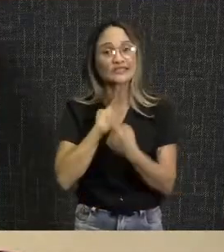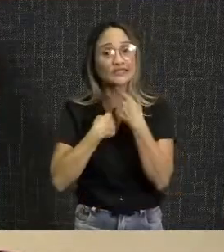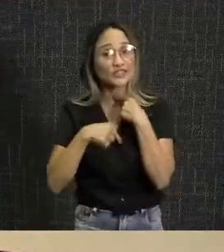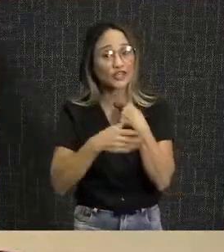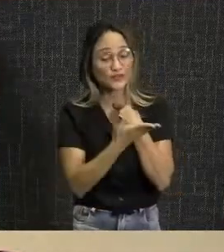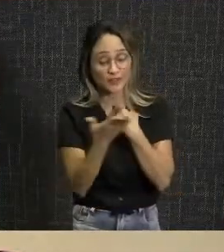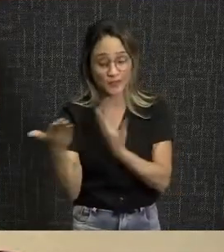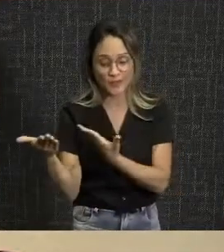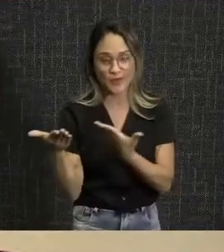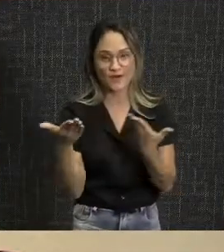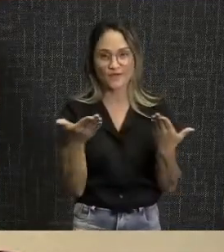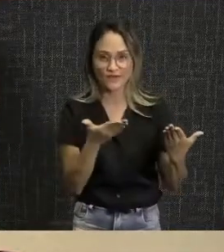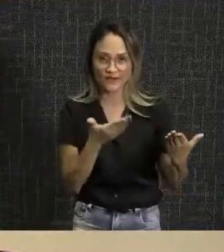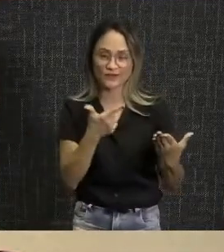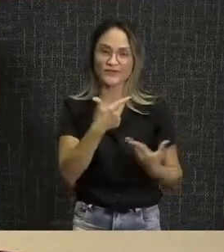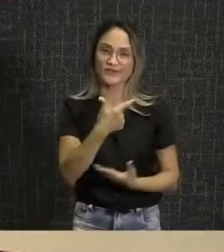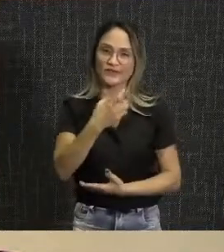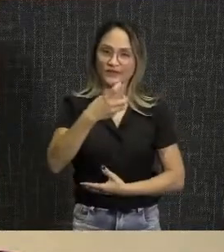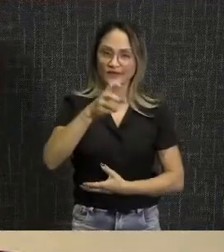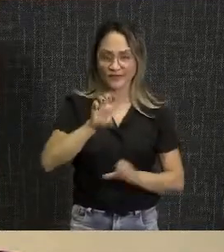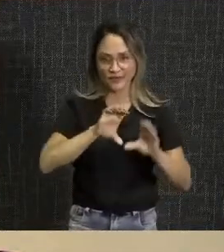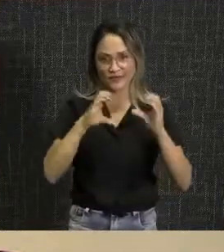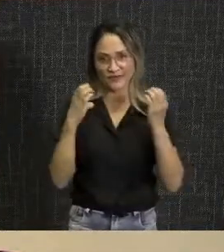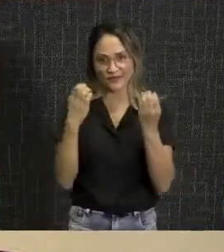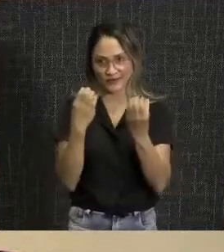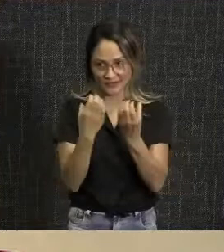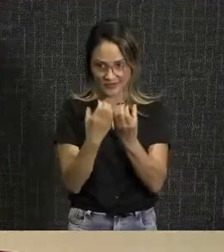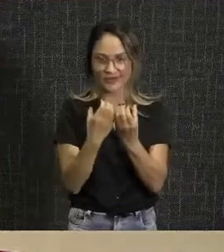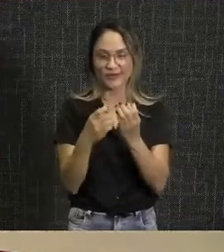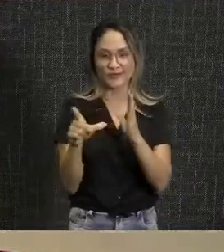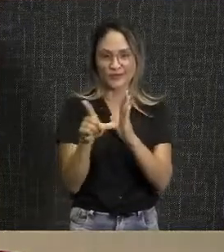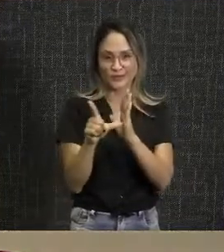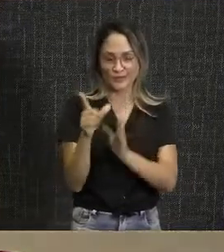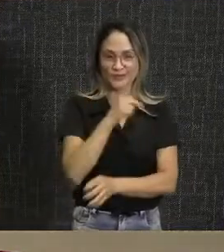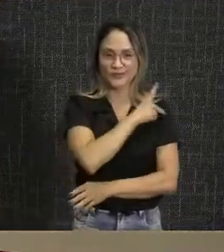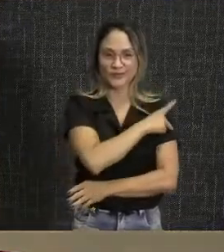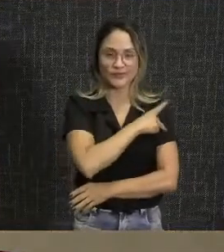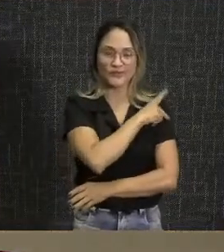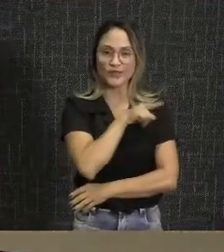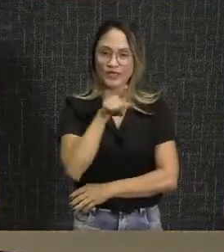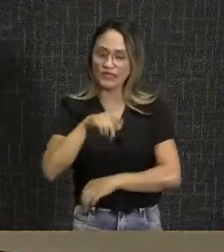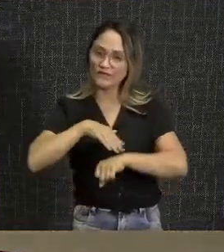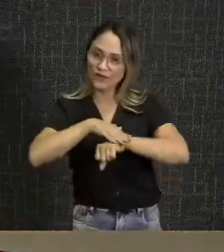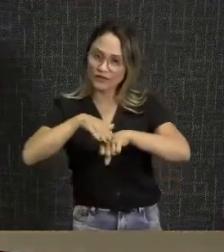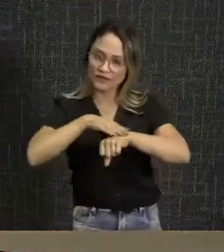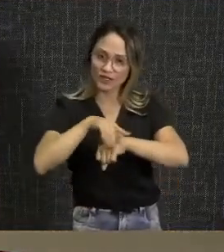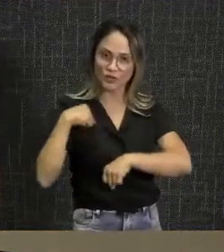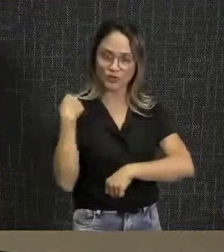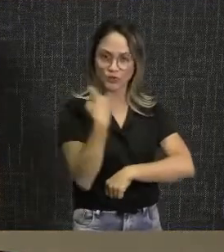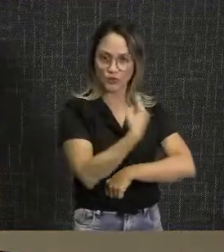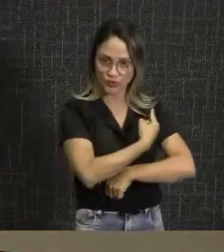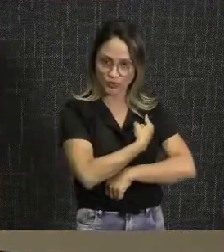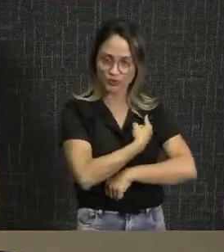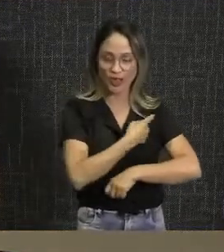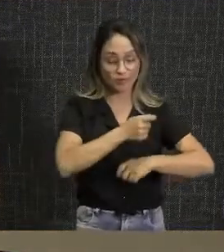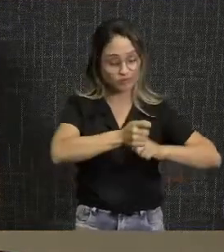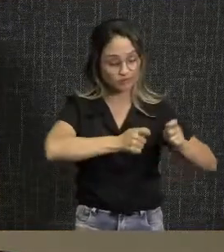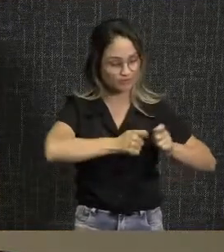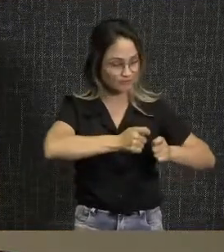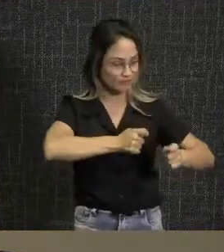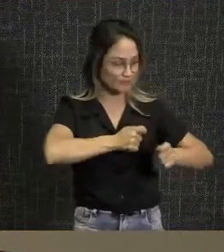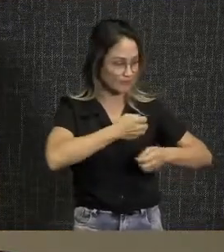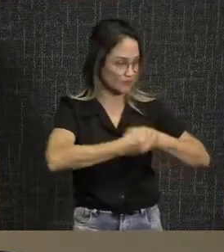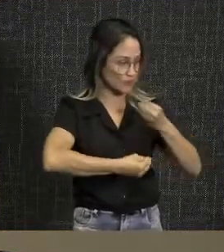25ª Convenção Logista do Piauí, o senhor que vai conversar com a gente sobre cenários econômicos. E que tema